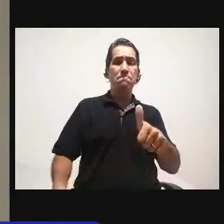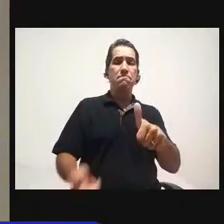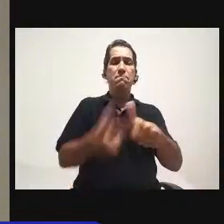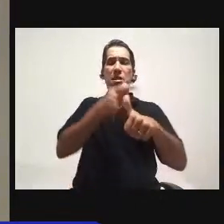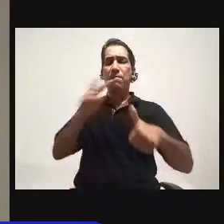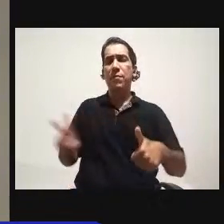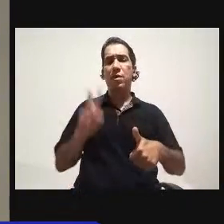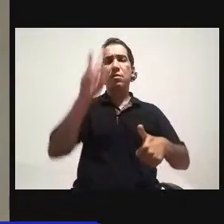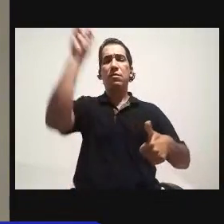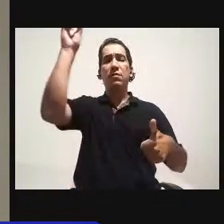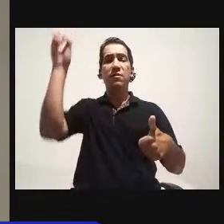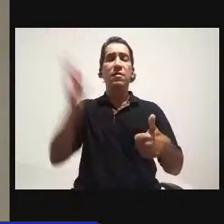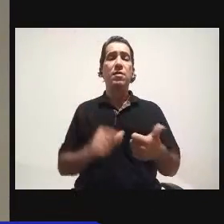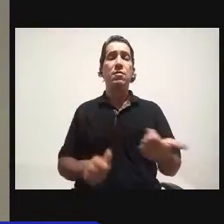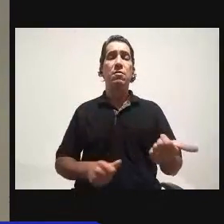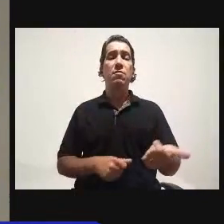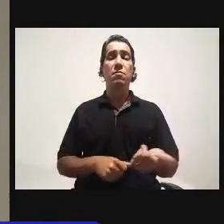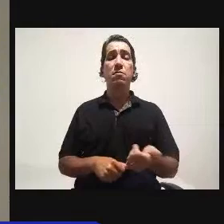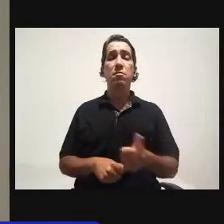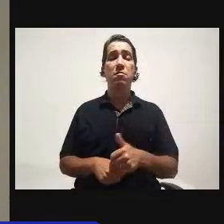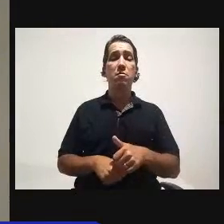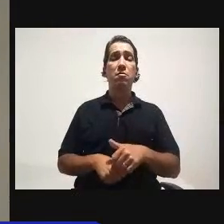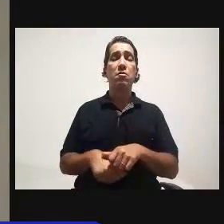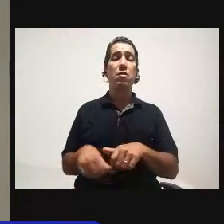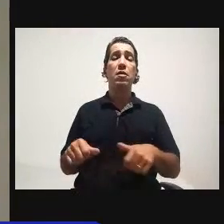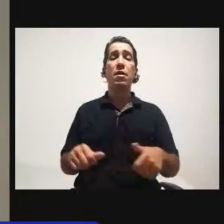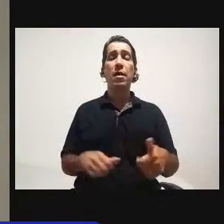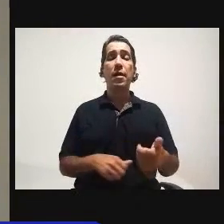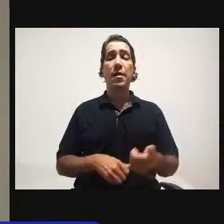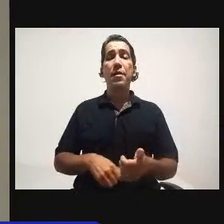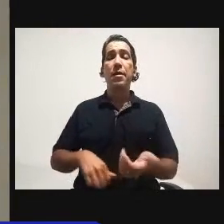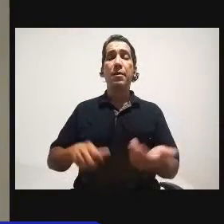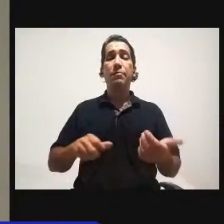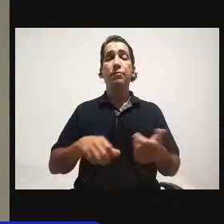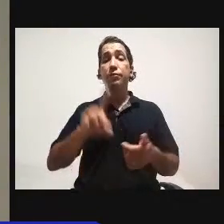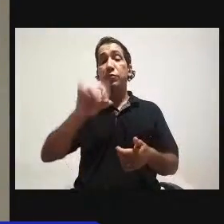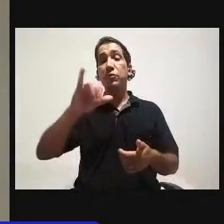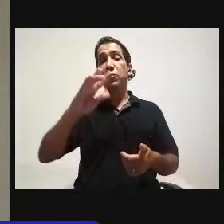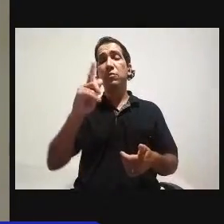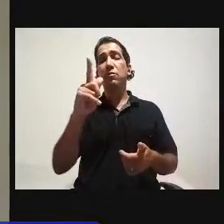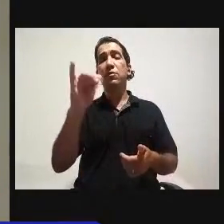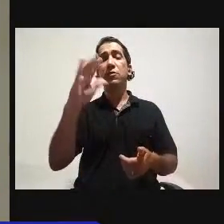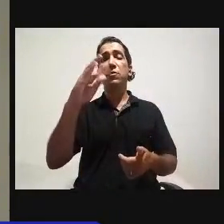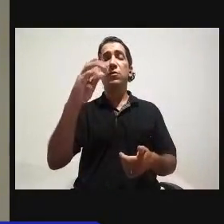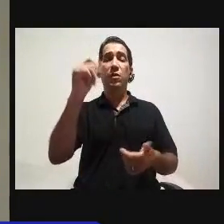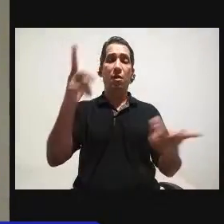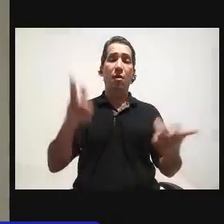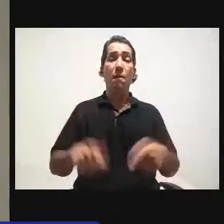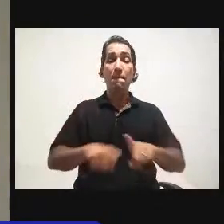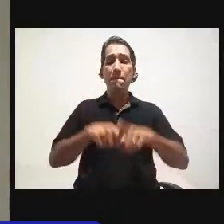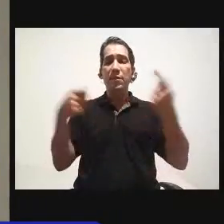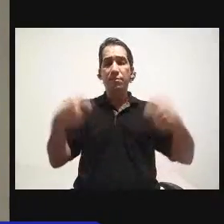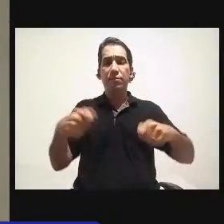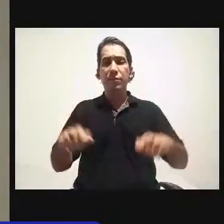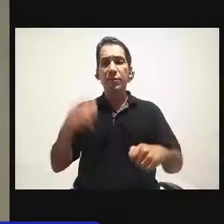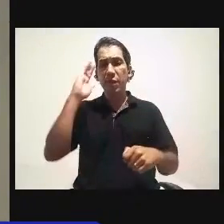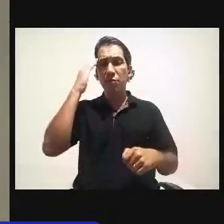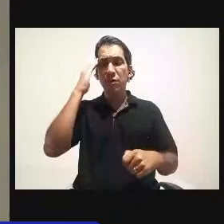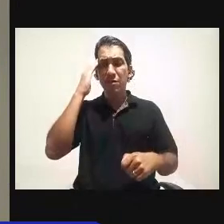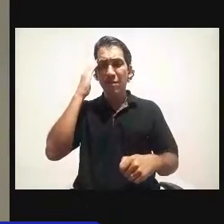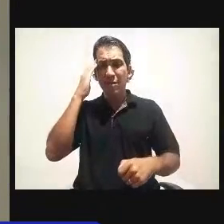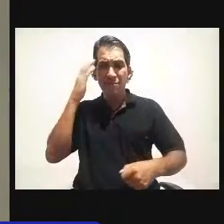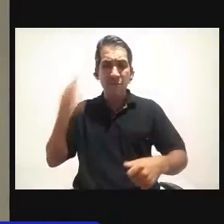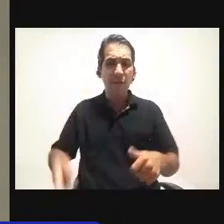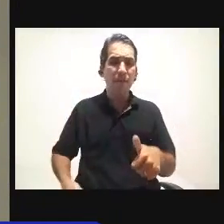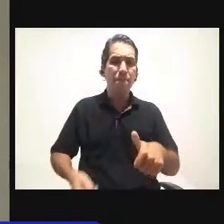transformação digital. O primeiro tripé é social. E nesse sentido, eu tenho que entender a influência